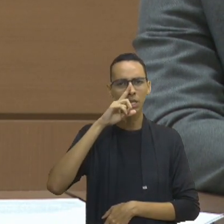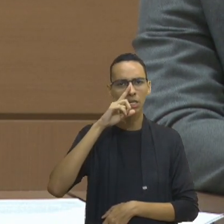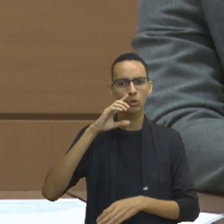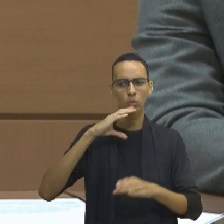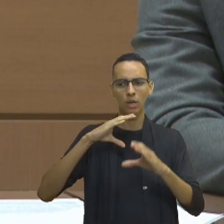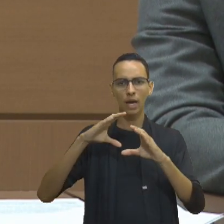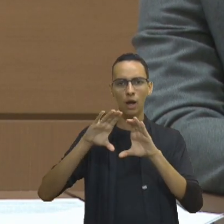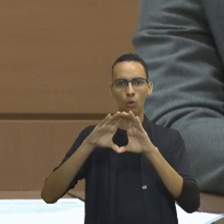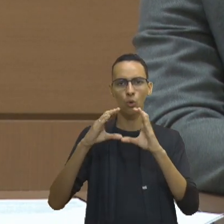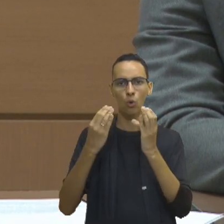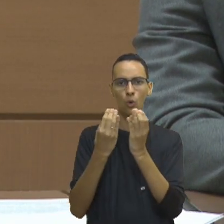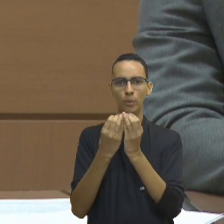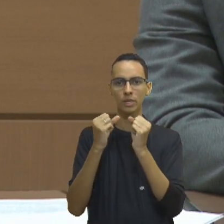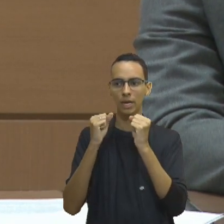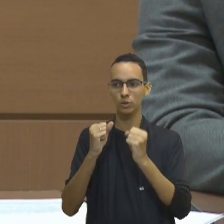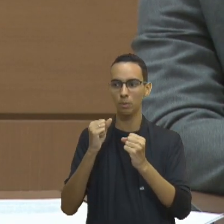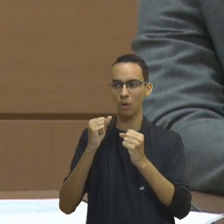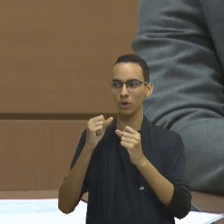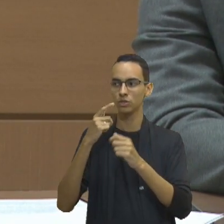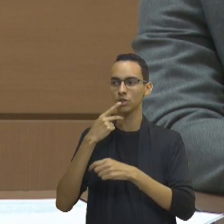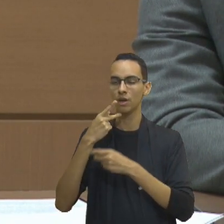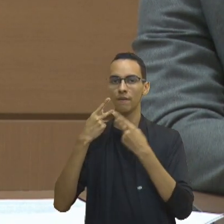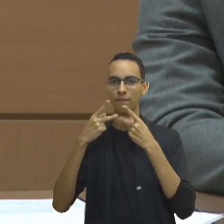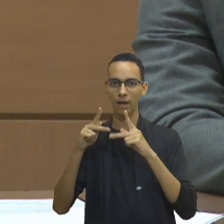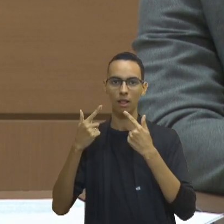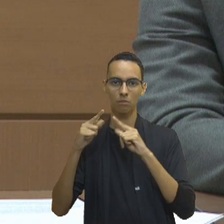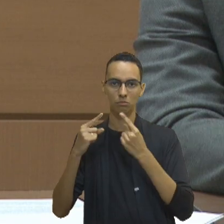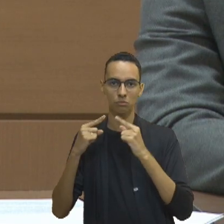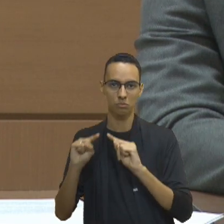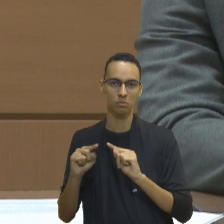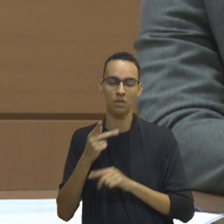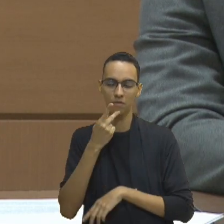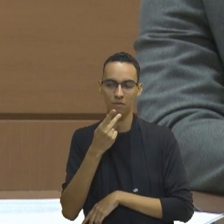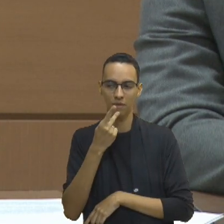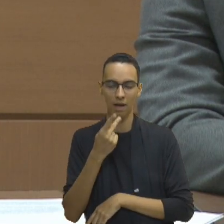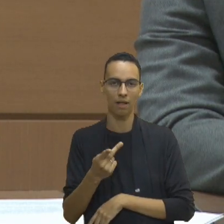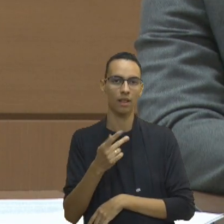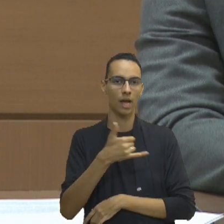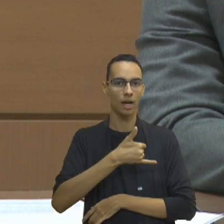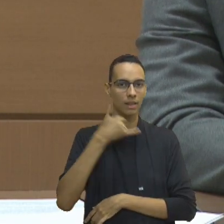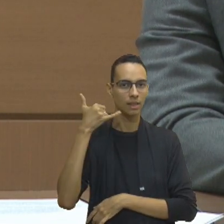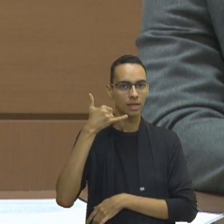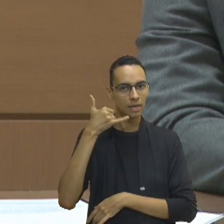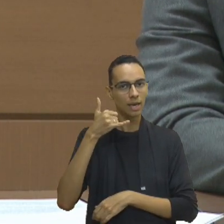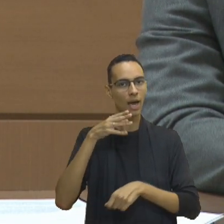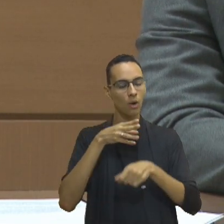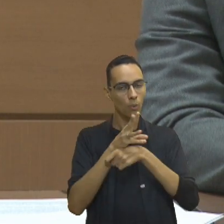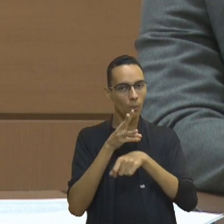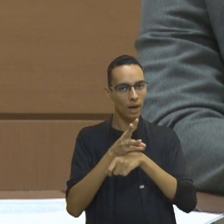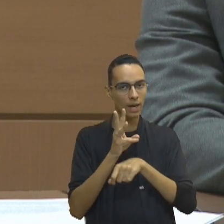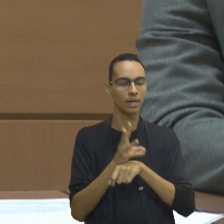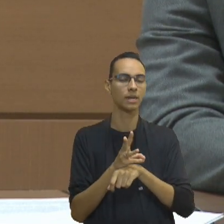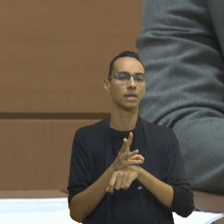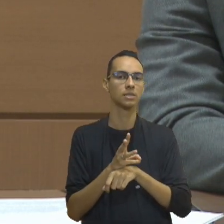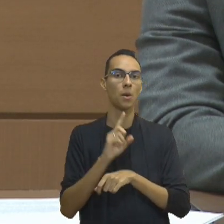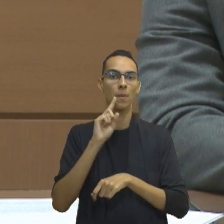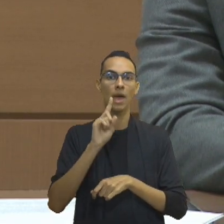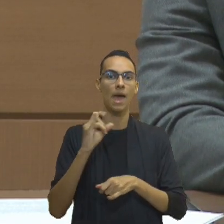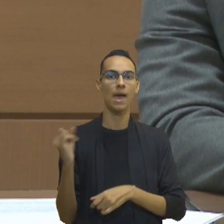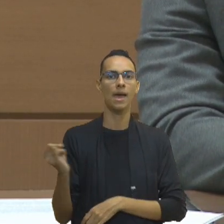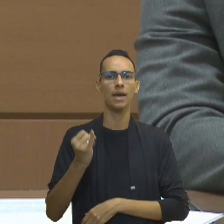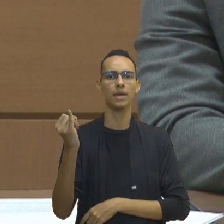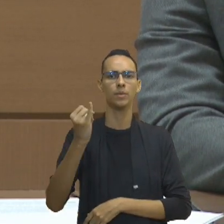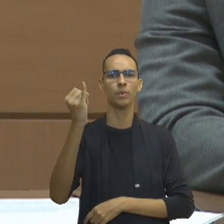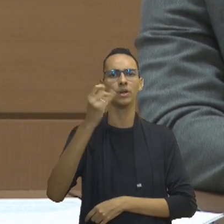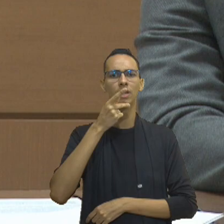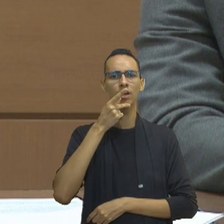comunidade. Em caso de furto, arrombamento ou qualquer intercorrência, é fundamental registrar a ocorrência